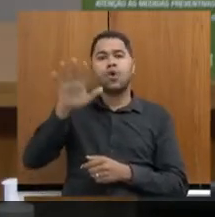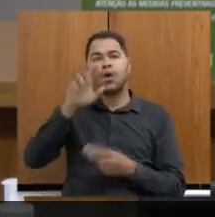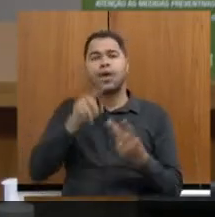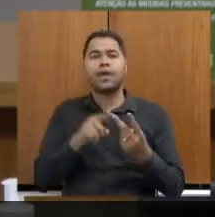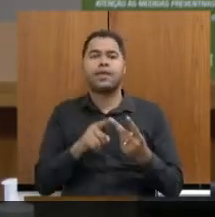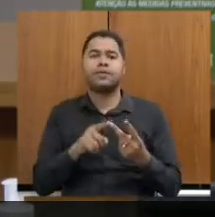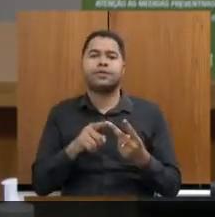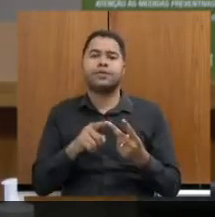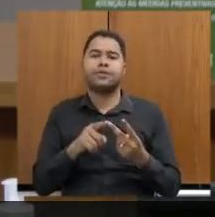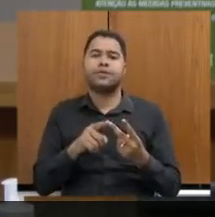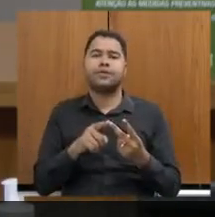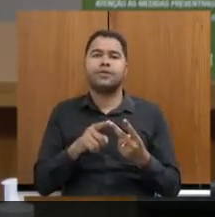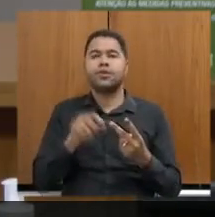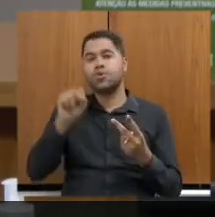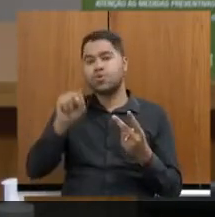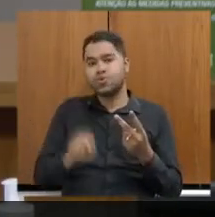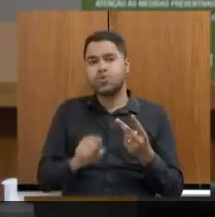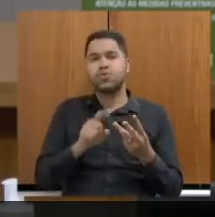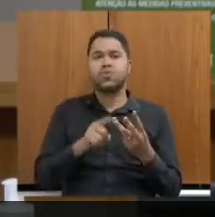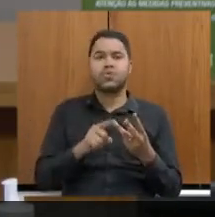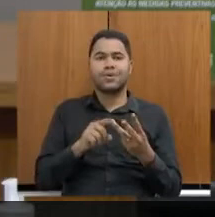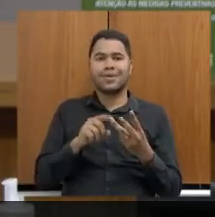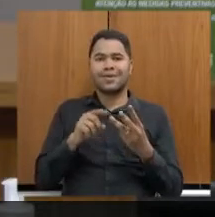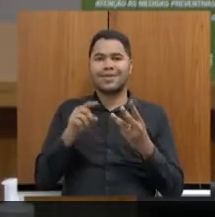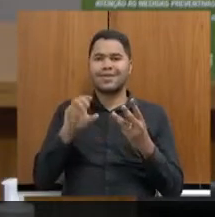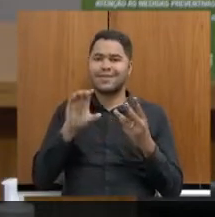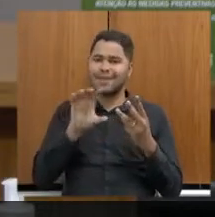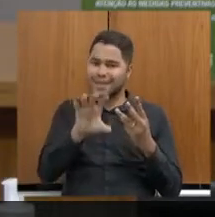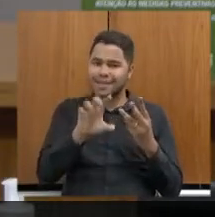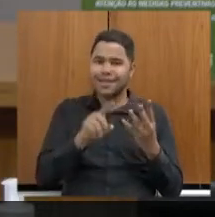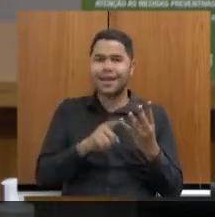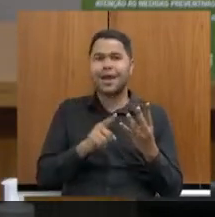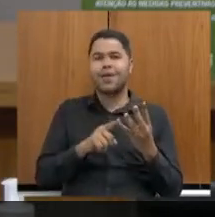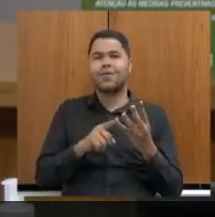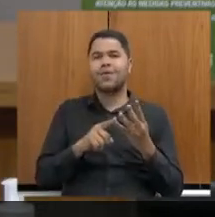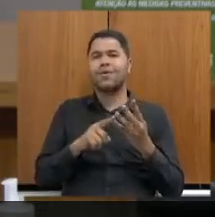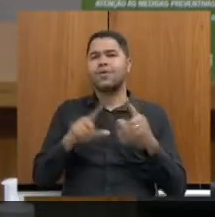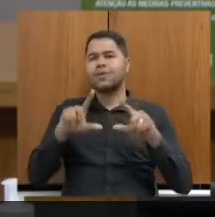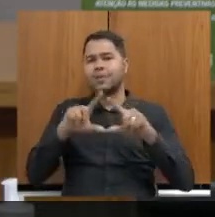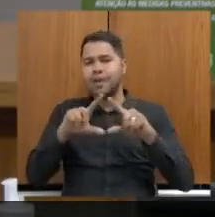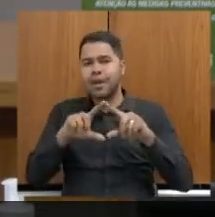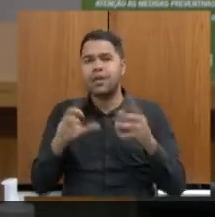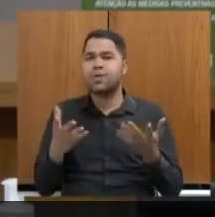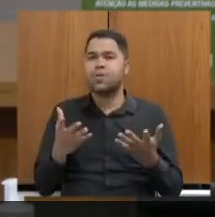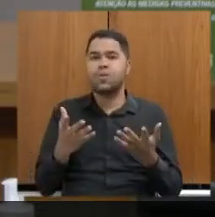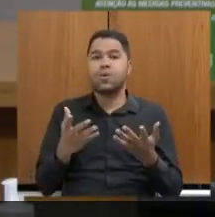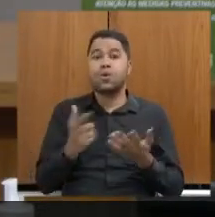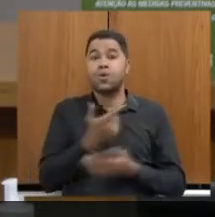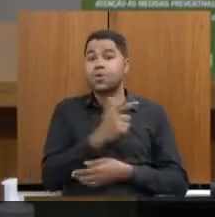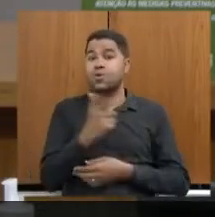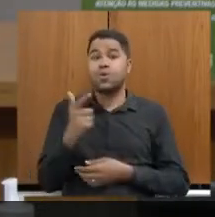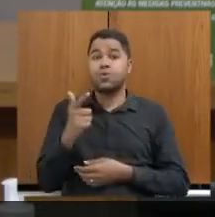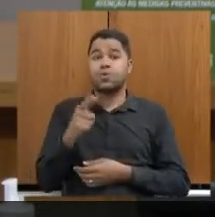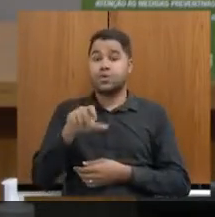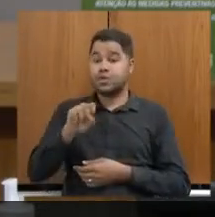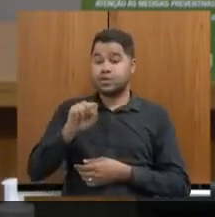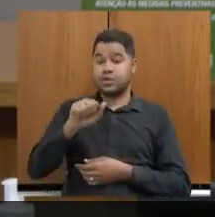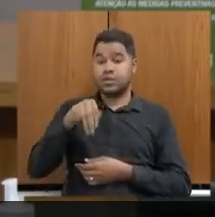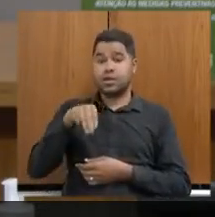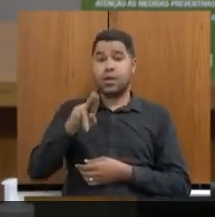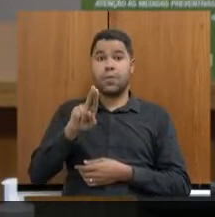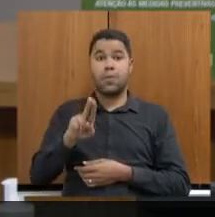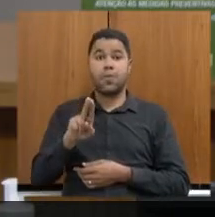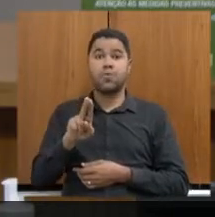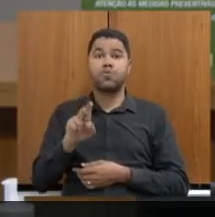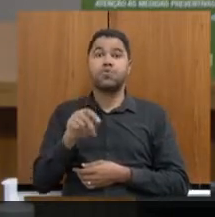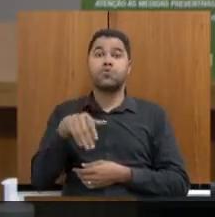sul é aqui na região central o triângulo do Sul que eles não tinham um Samu só